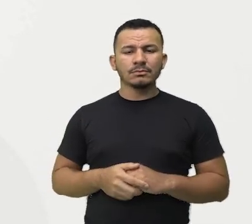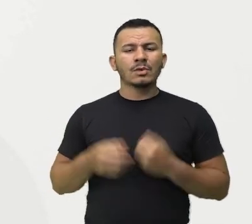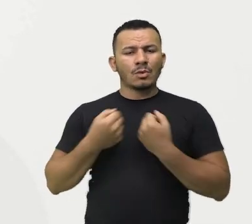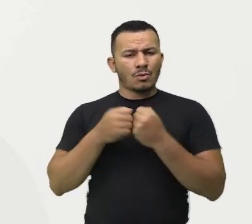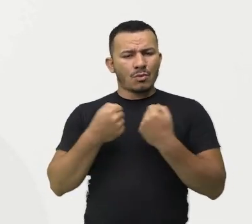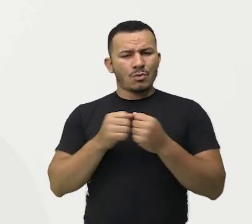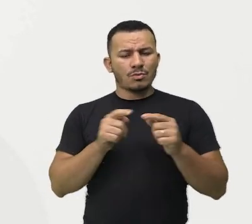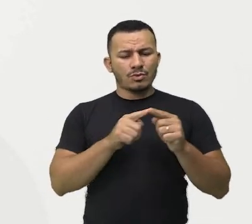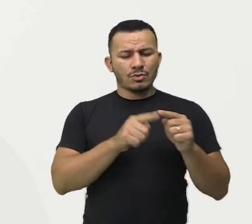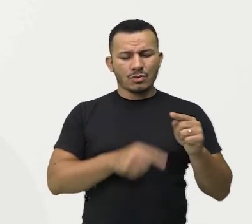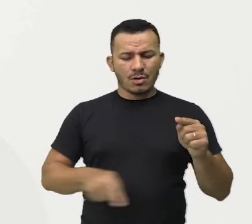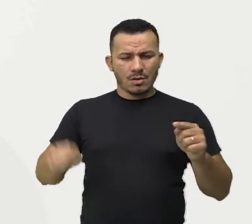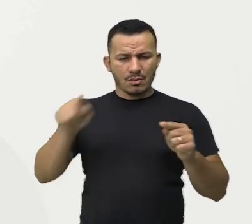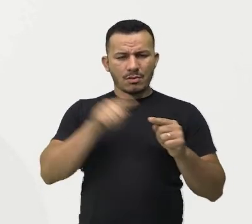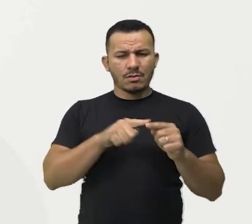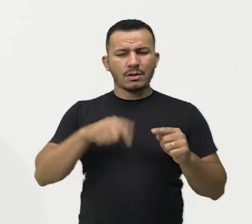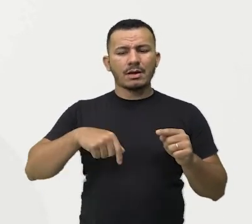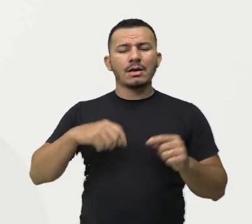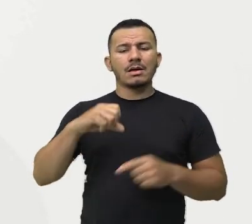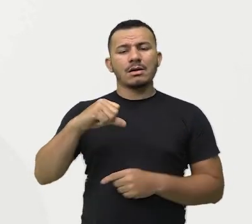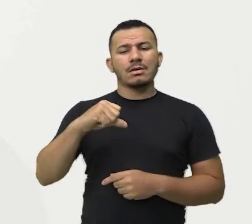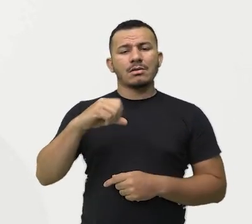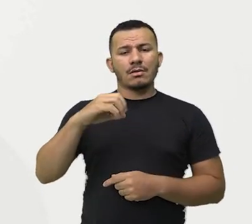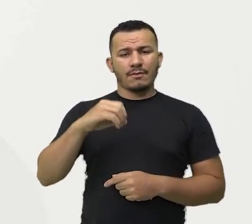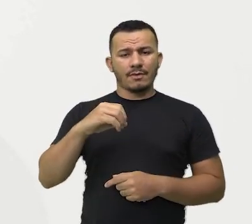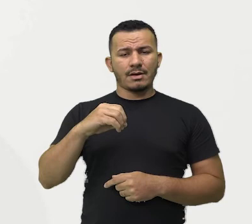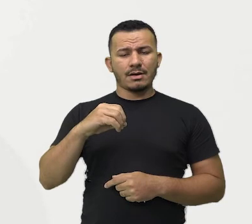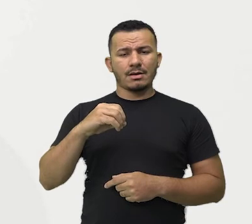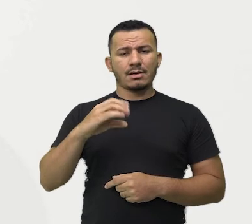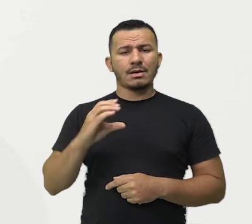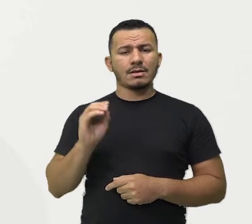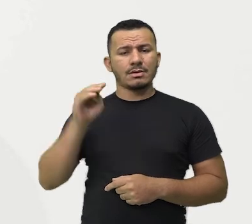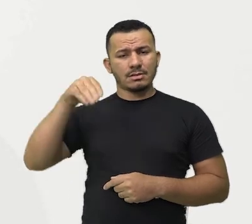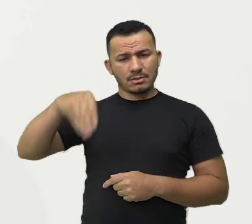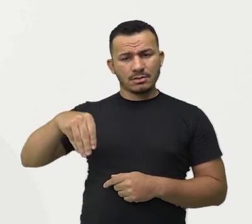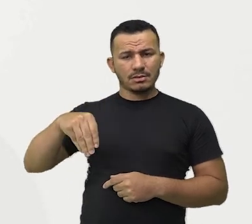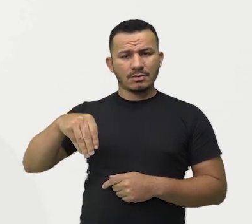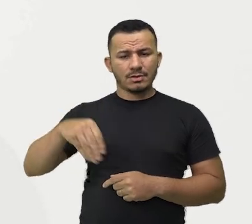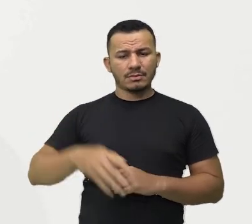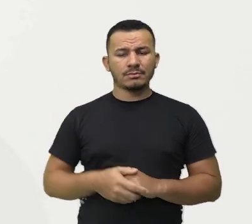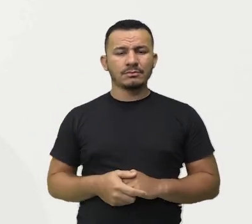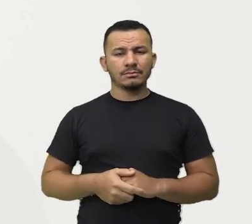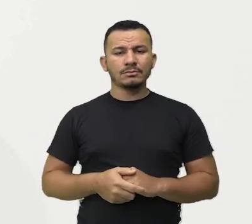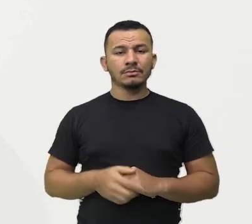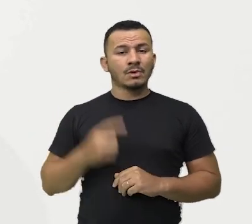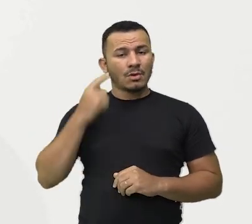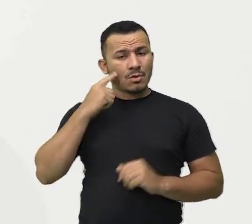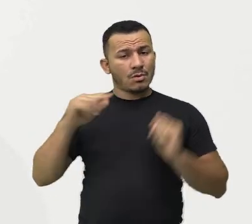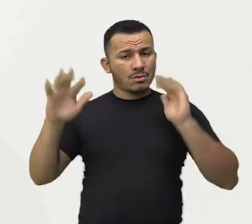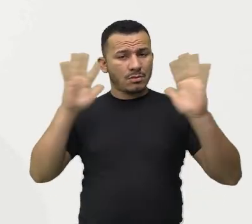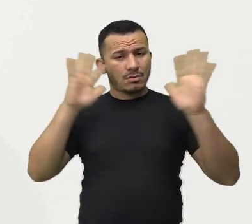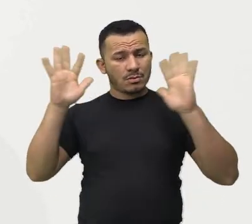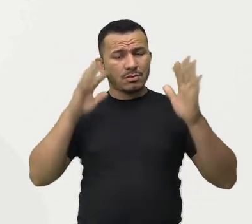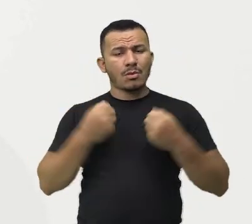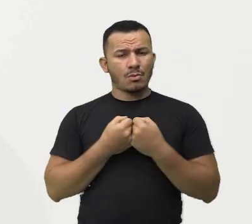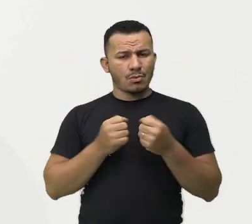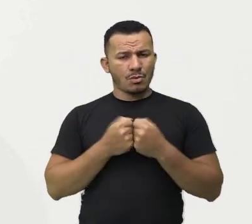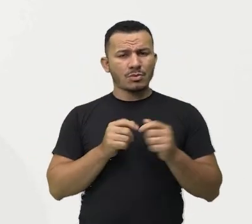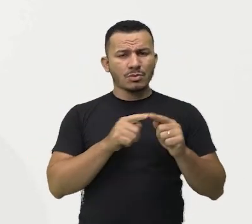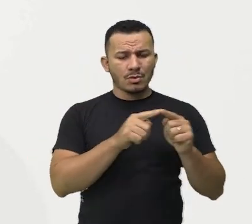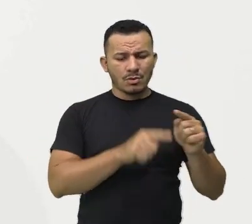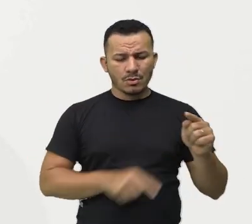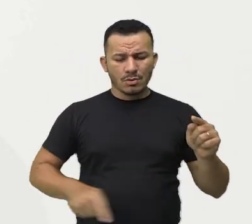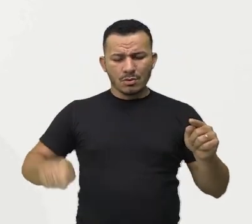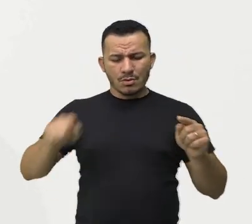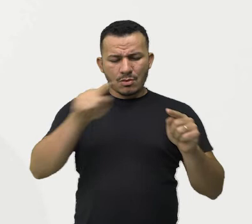ó. A roda de um ônibus tem 90 centímetros de raio. Mentaliza a ideia aí, ó. Tem uma roda de um